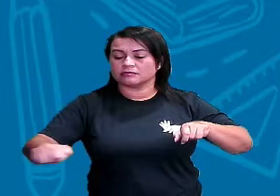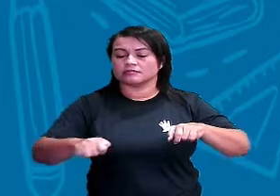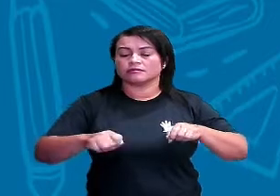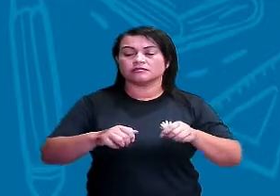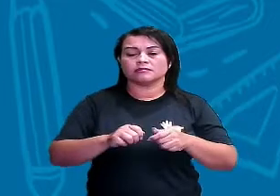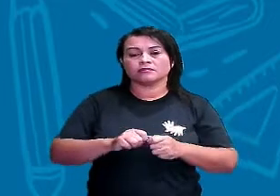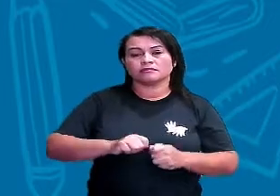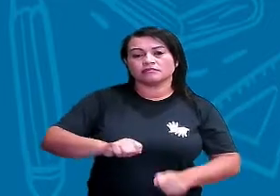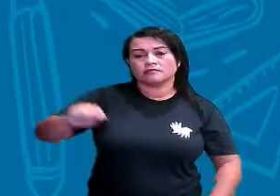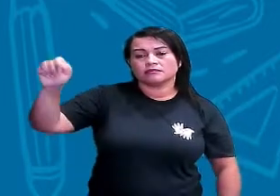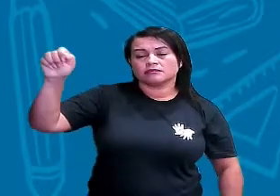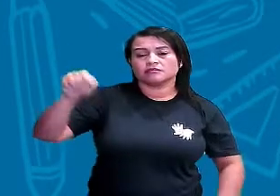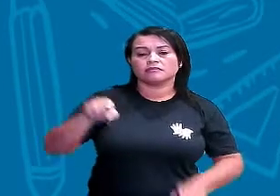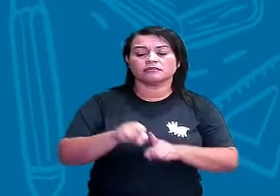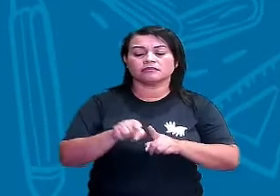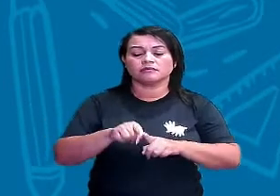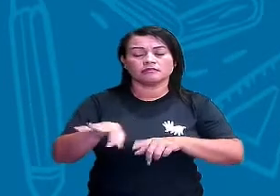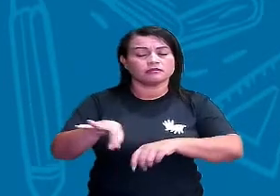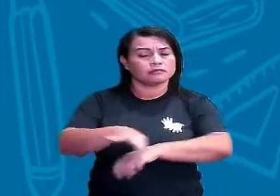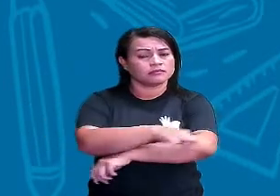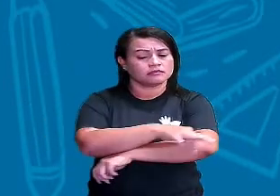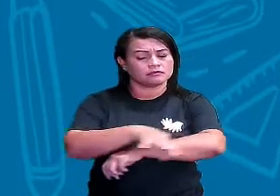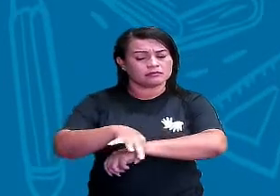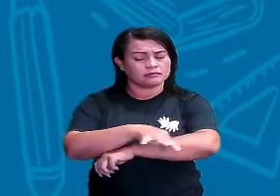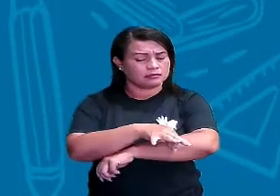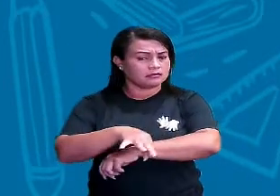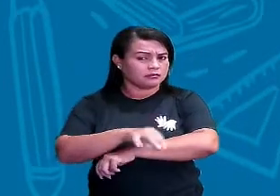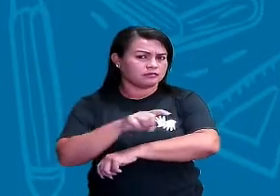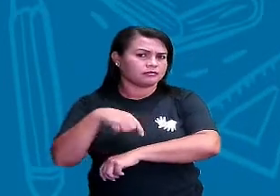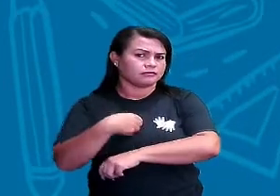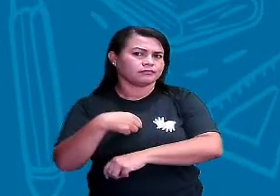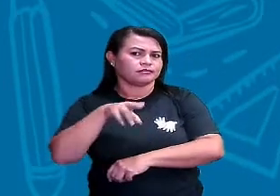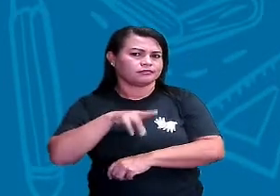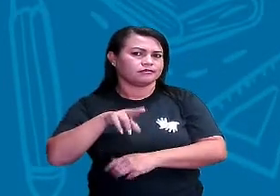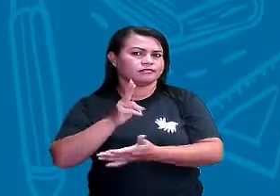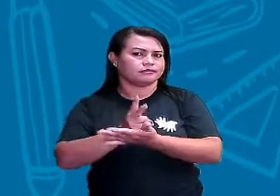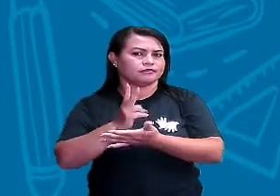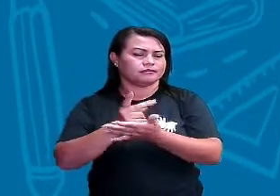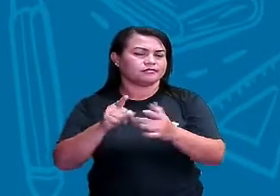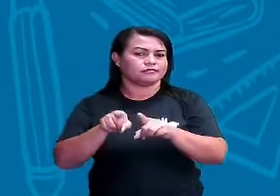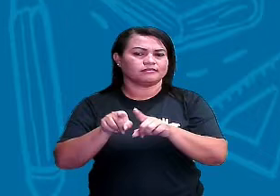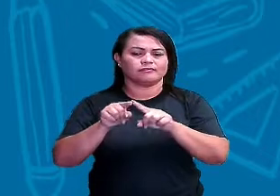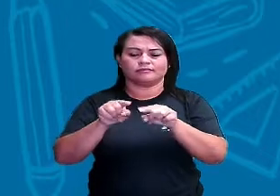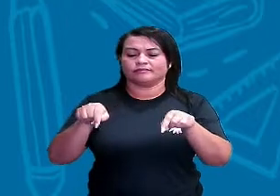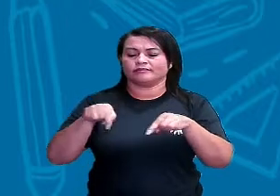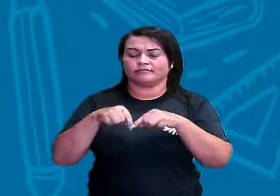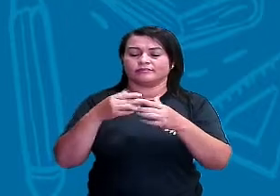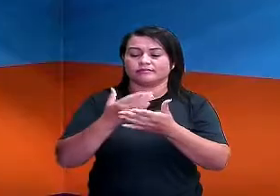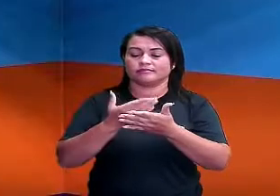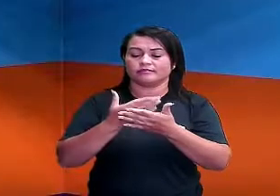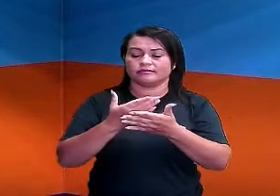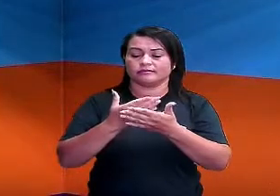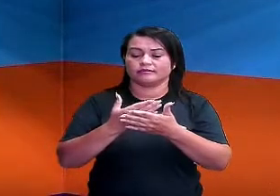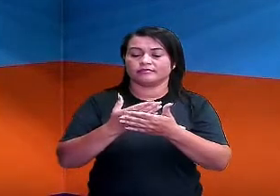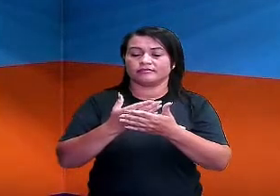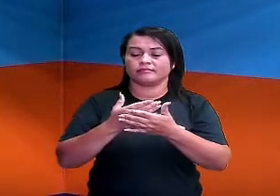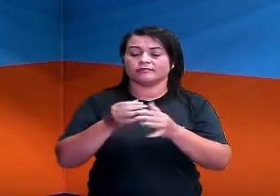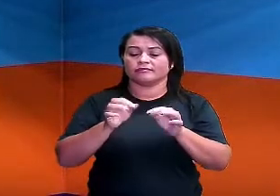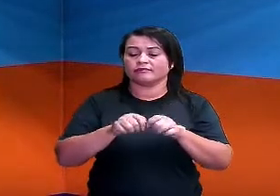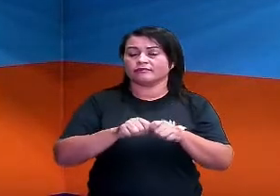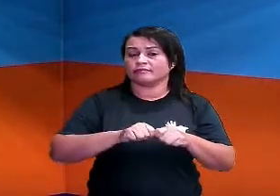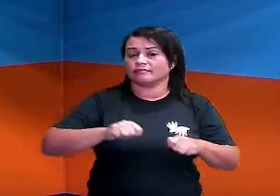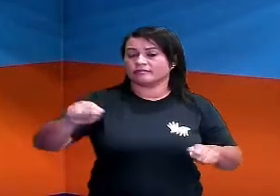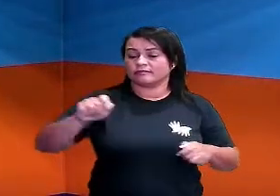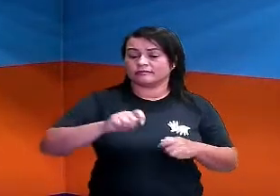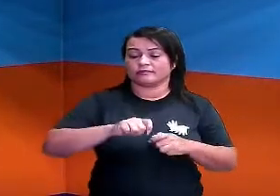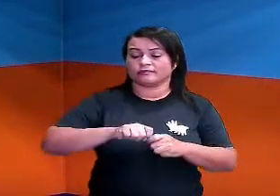e a nossa régua. A régua que a gente usa na sala de aula. Ó, para quem não sabe, a trena, a fita